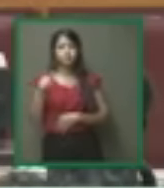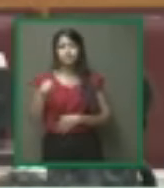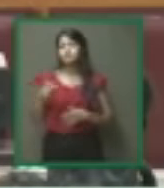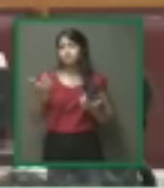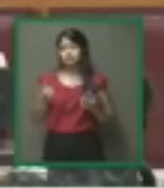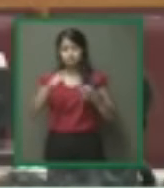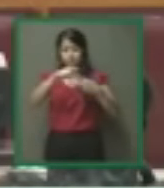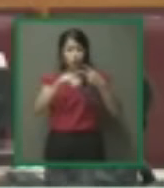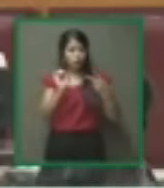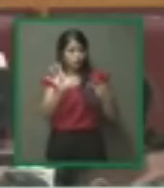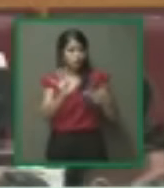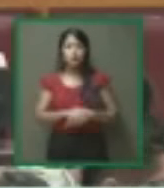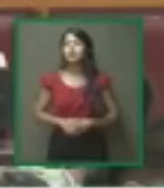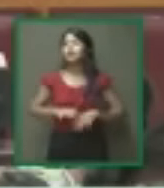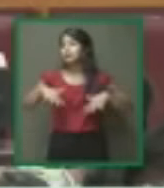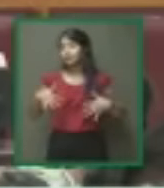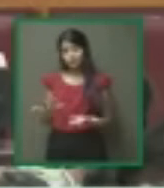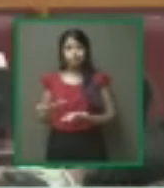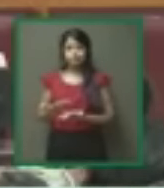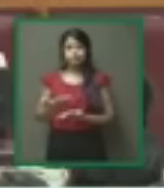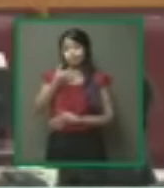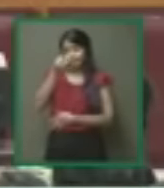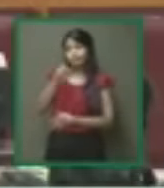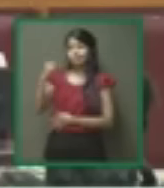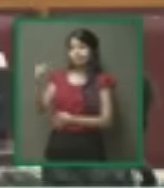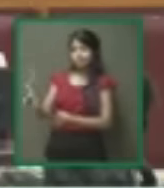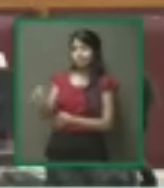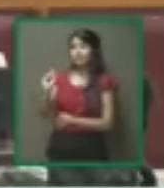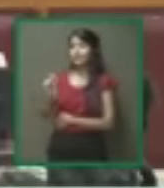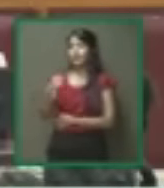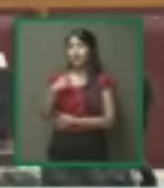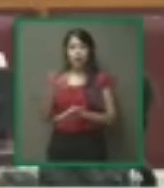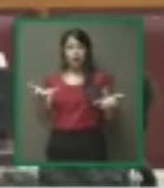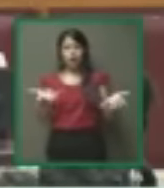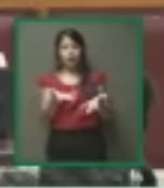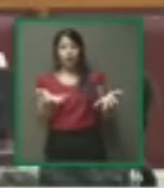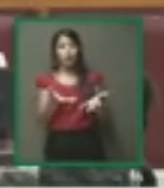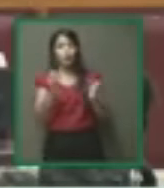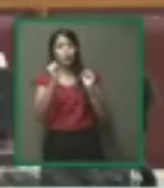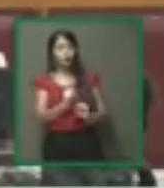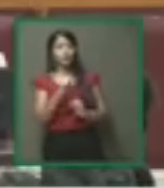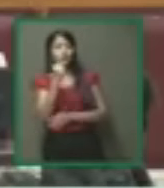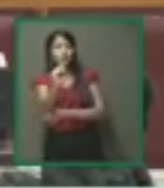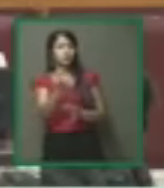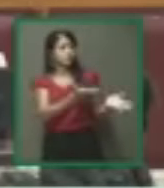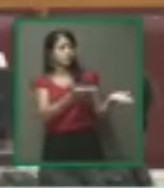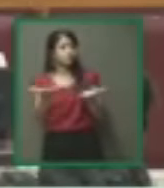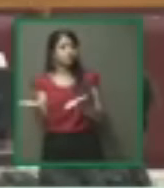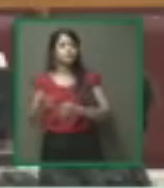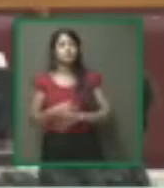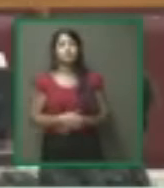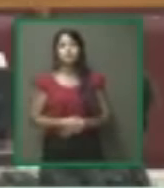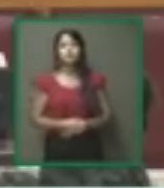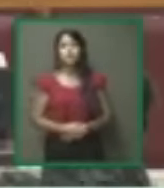da defesa, né? Em razão da manifestação do réu, eu passo diretamente a palavra à defesa.